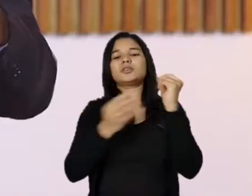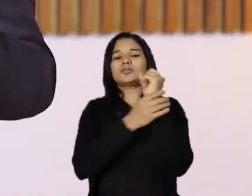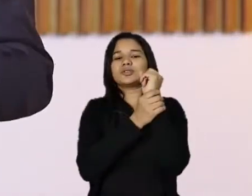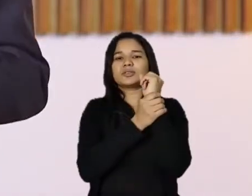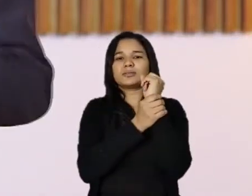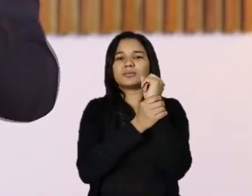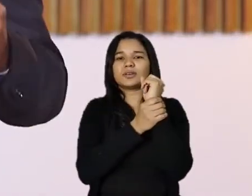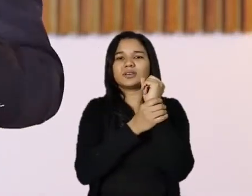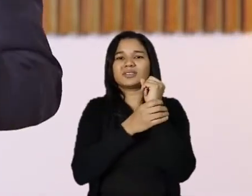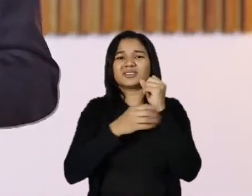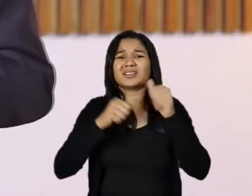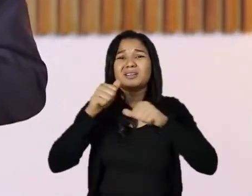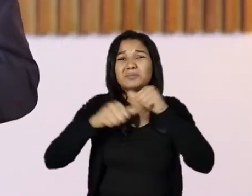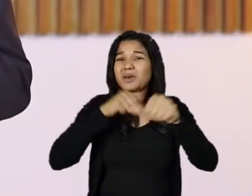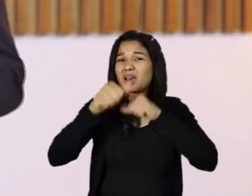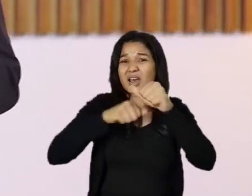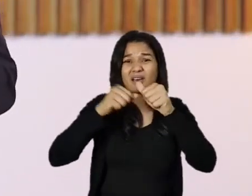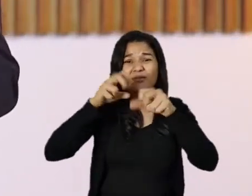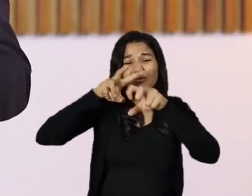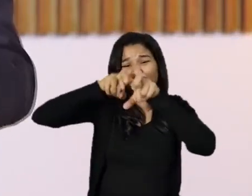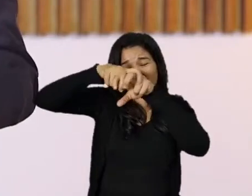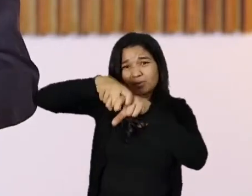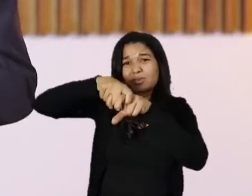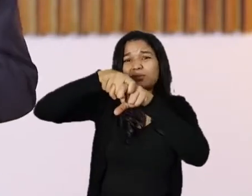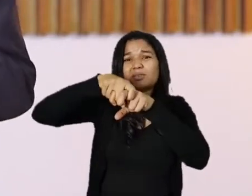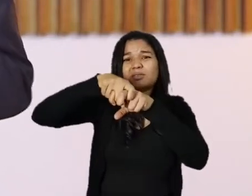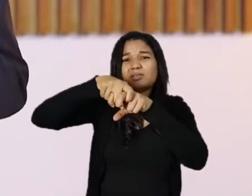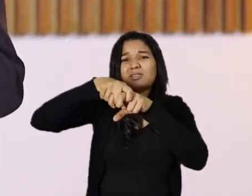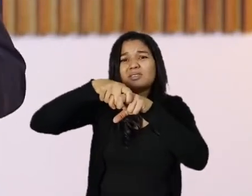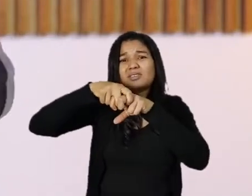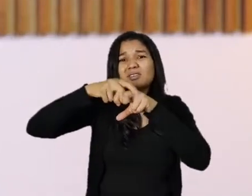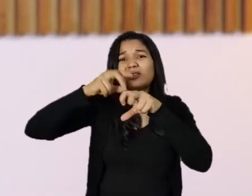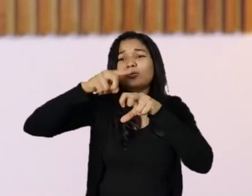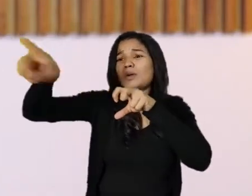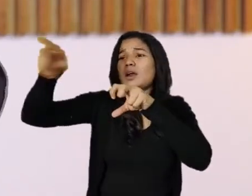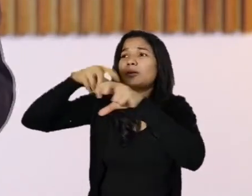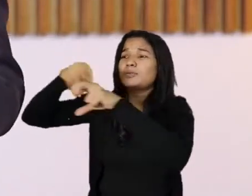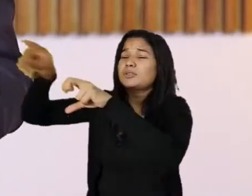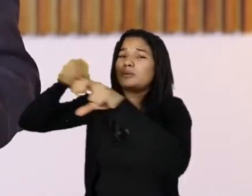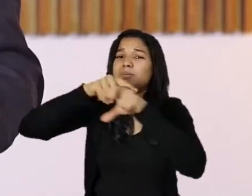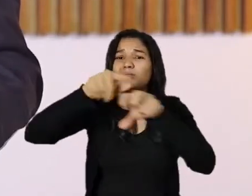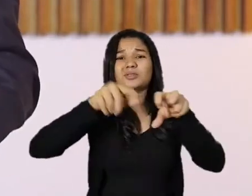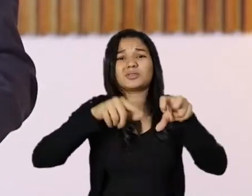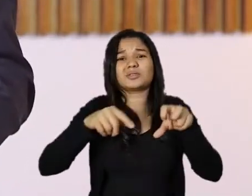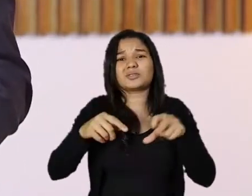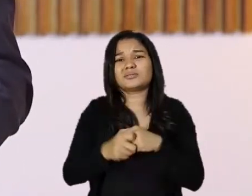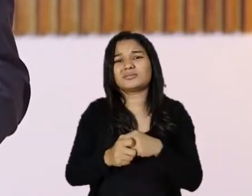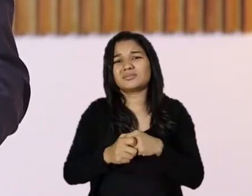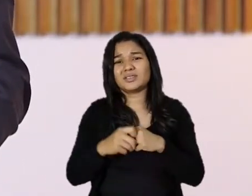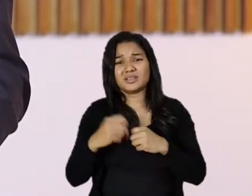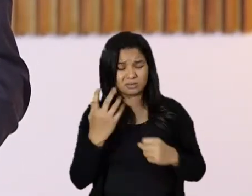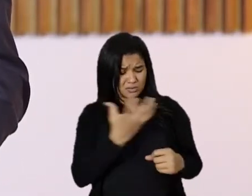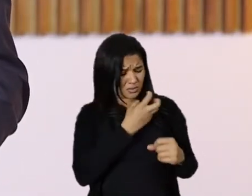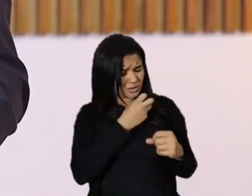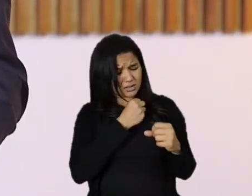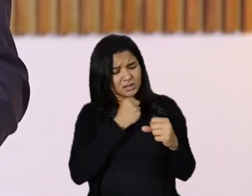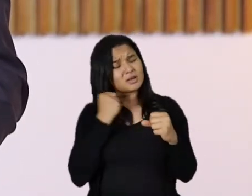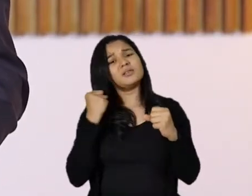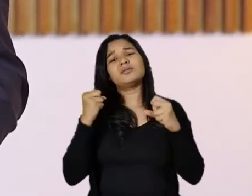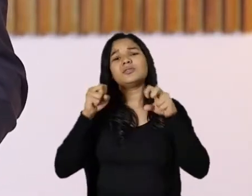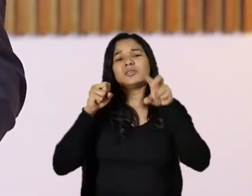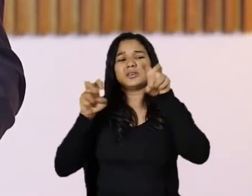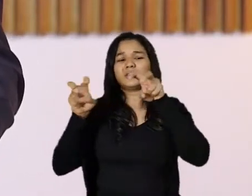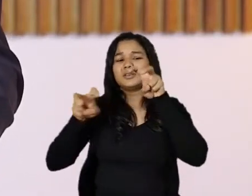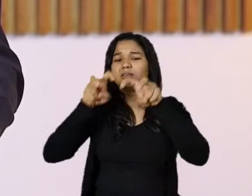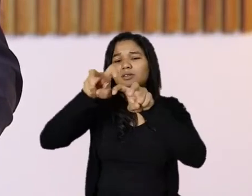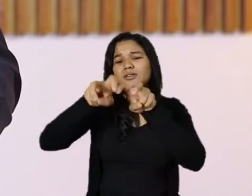buscando sobrevivência, procurando um lugar, um abrigo, salvariam seus filhos. Outros amarravam a si mesmo nos animais, mas em vão